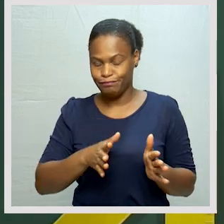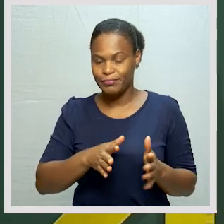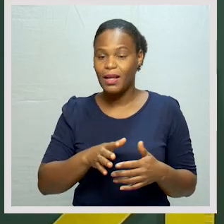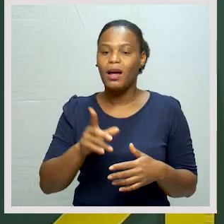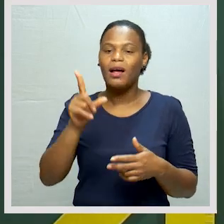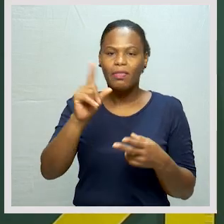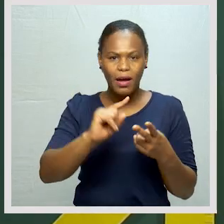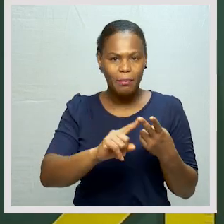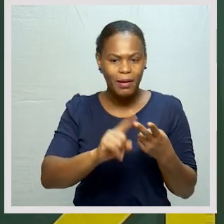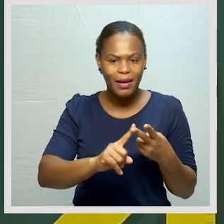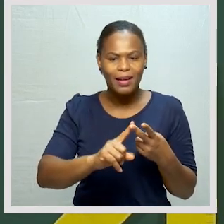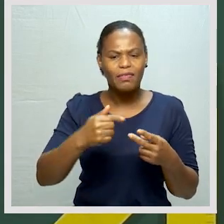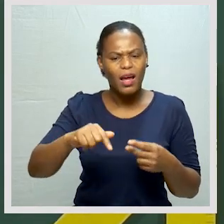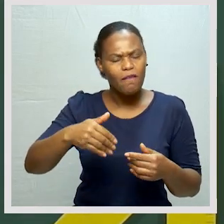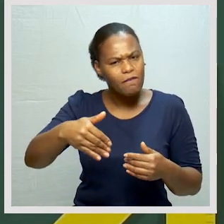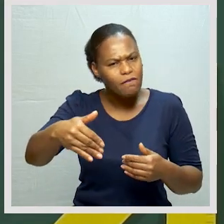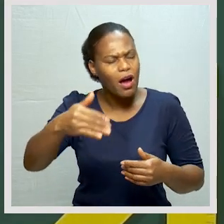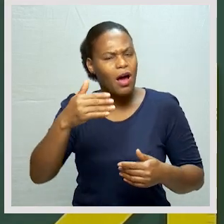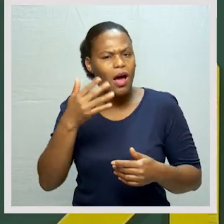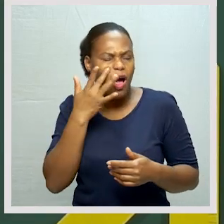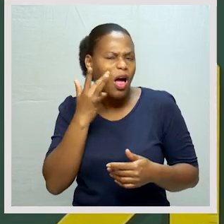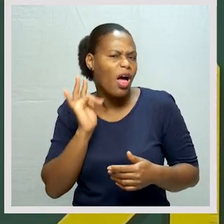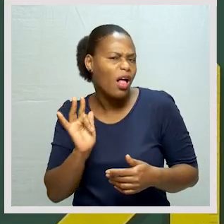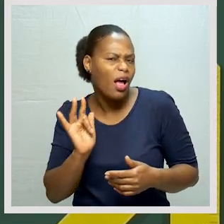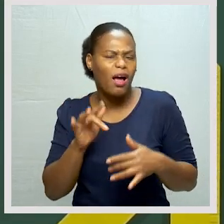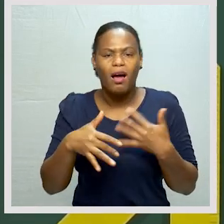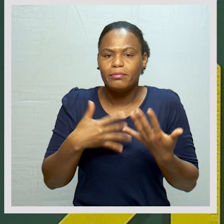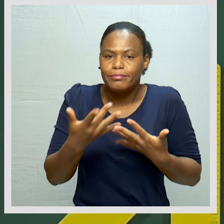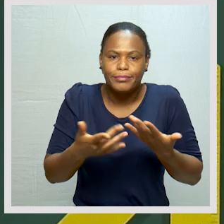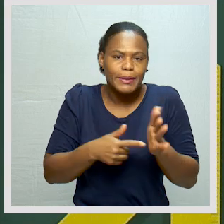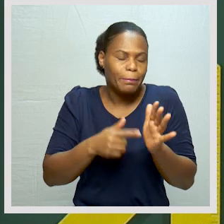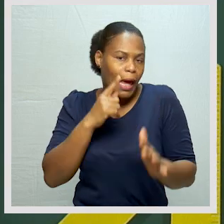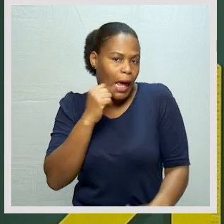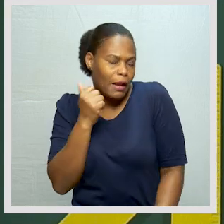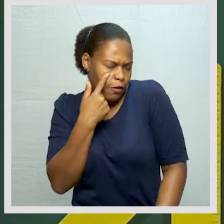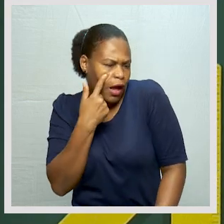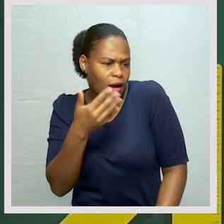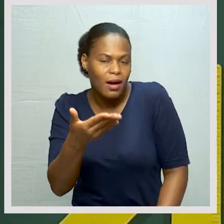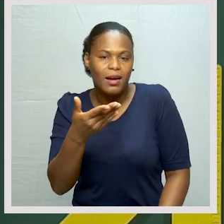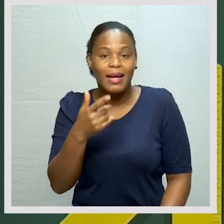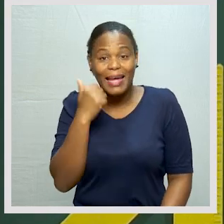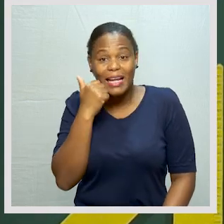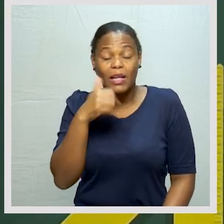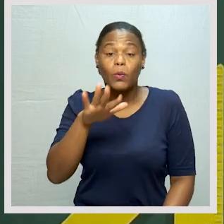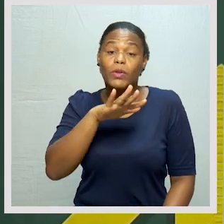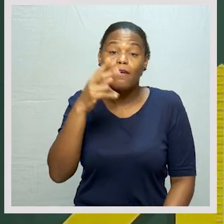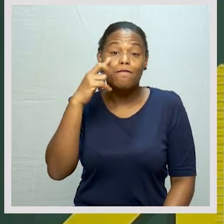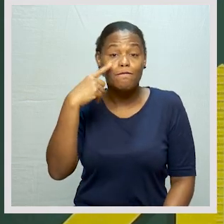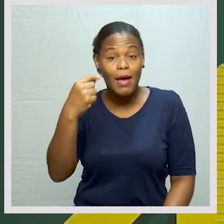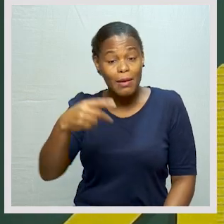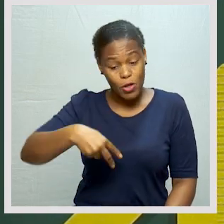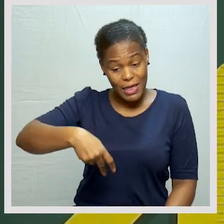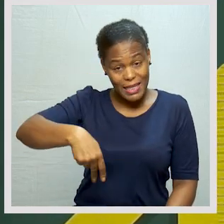Temos ainda, vou tentar, vejam aqui. Ele usou